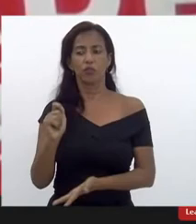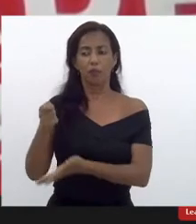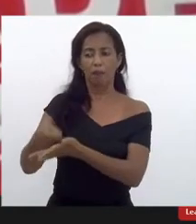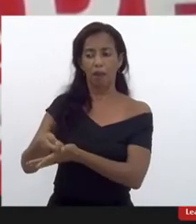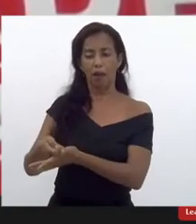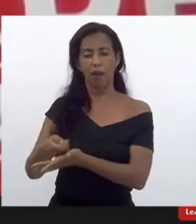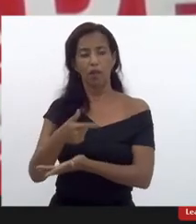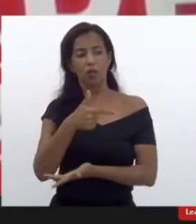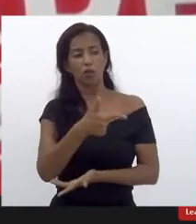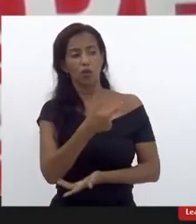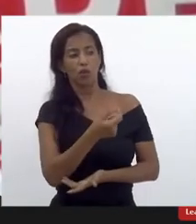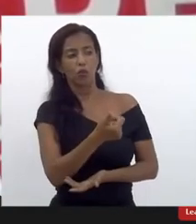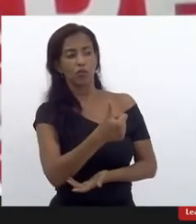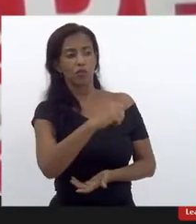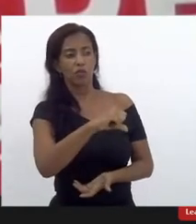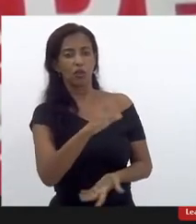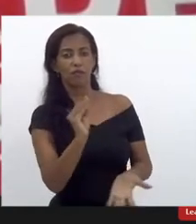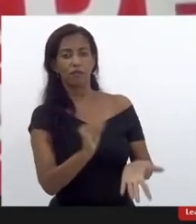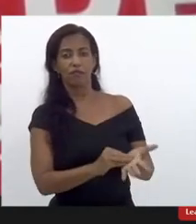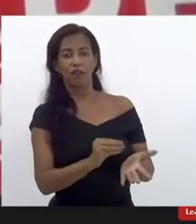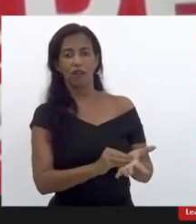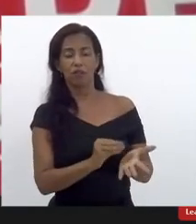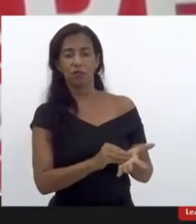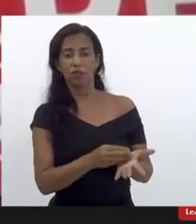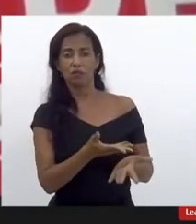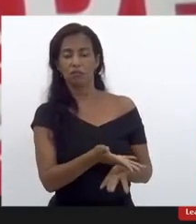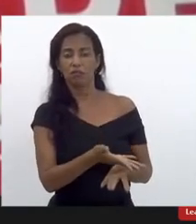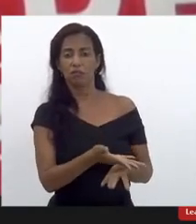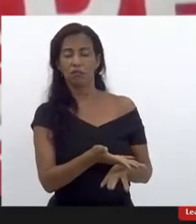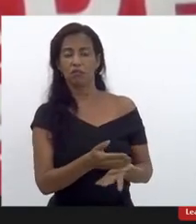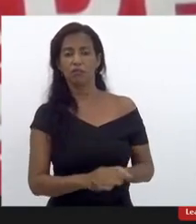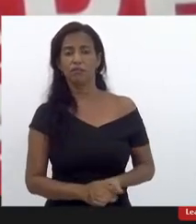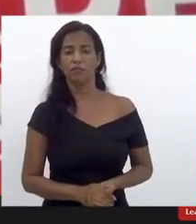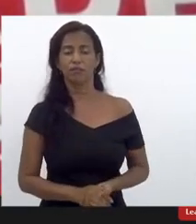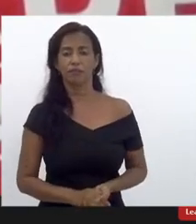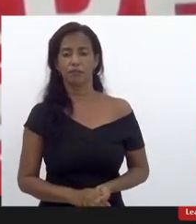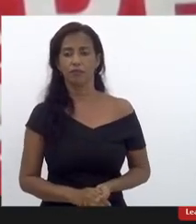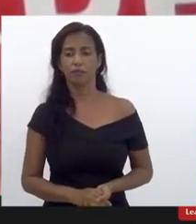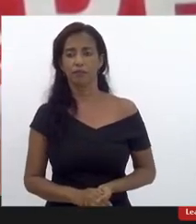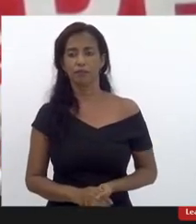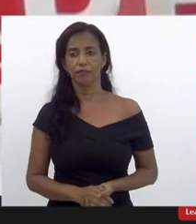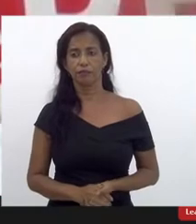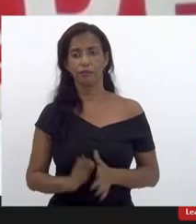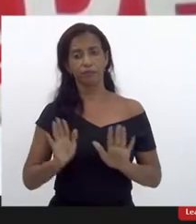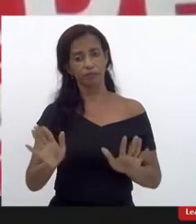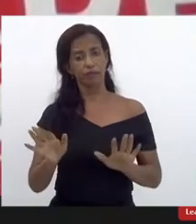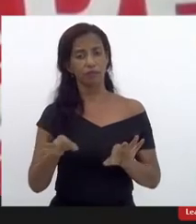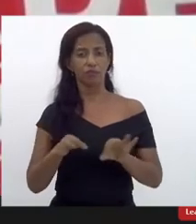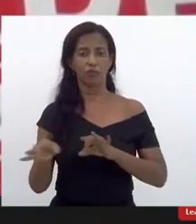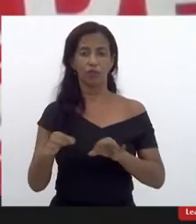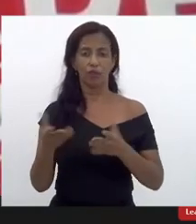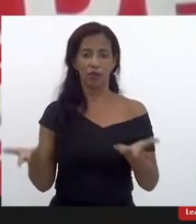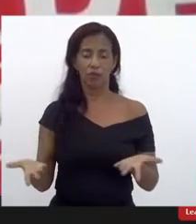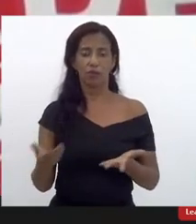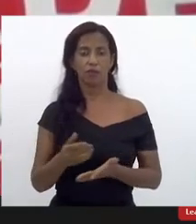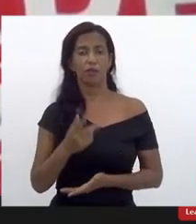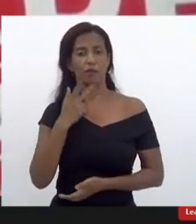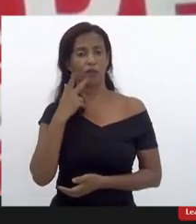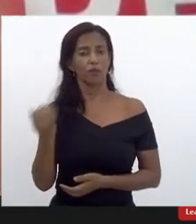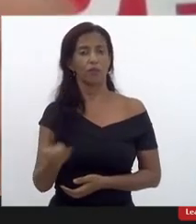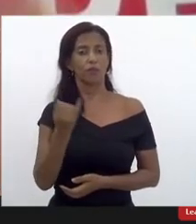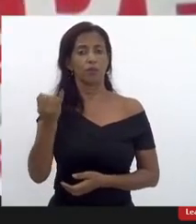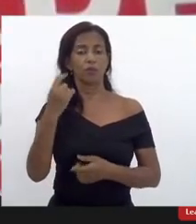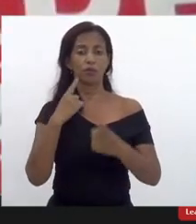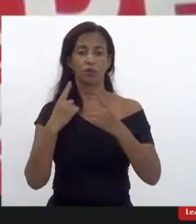outras de 2019 ainda estão para serem pagas. Né? Mas, de qualquer forma, aí salientamos a importância do